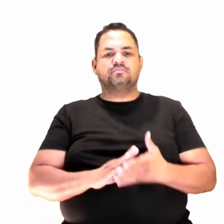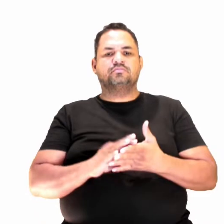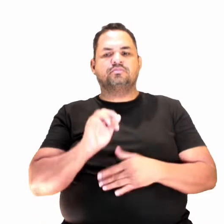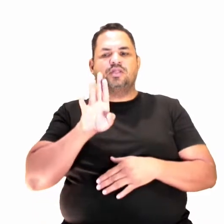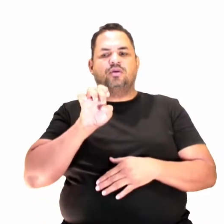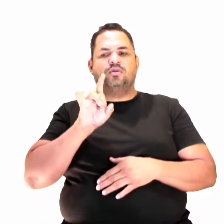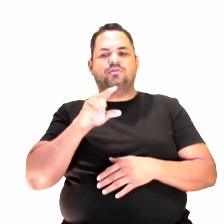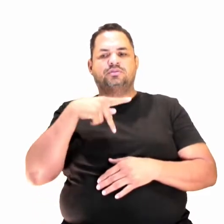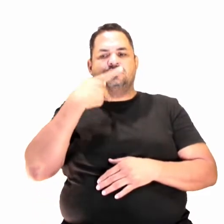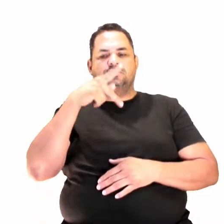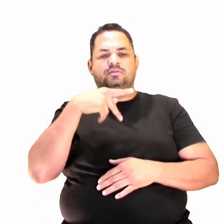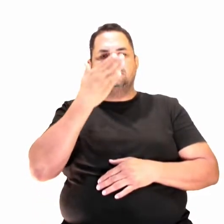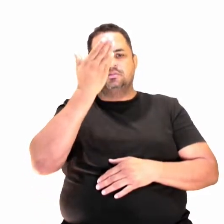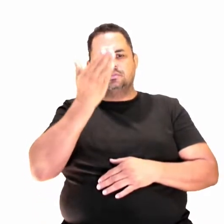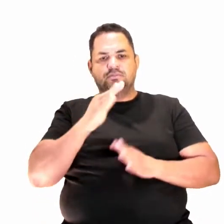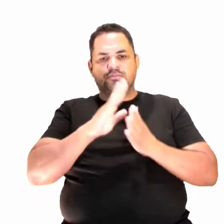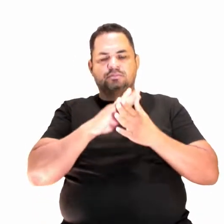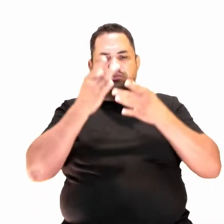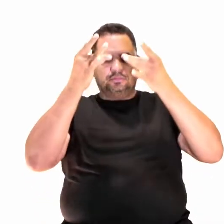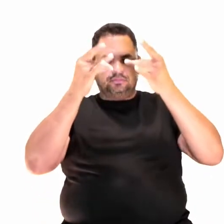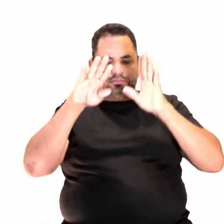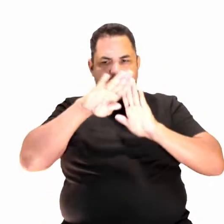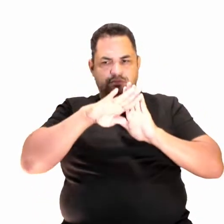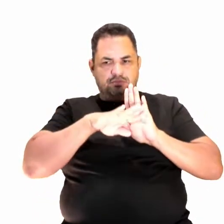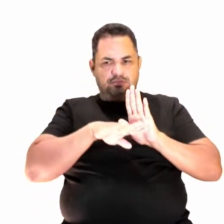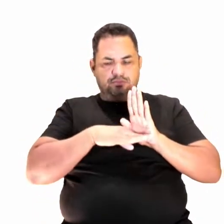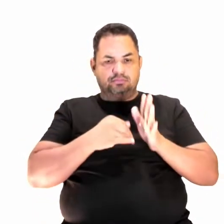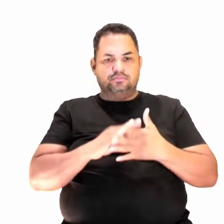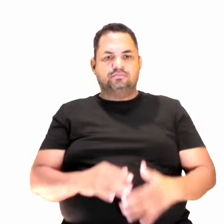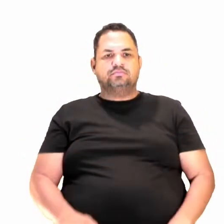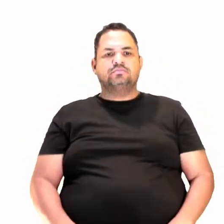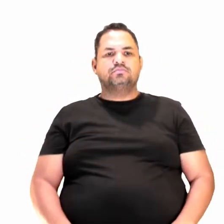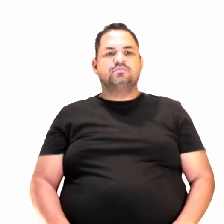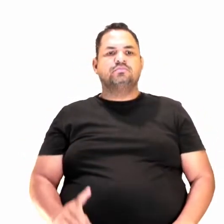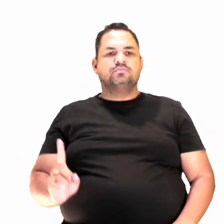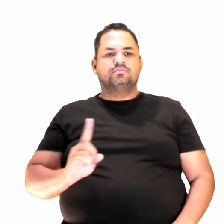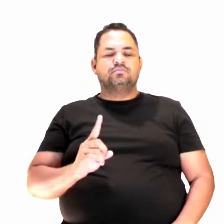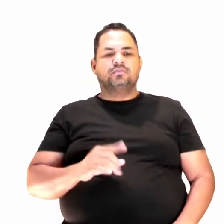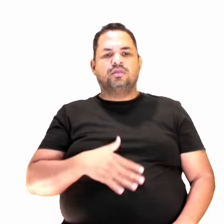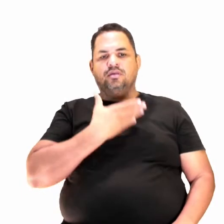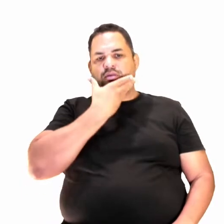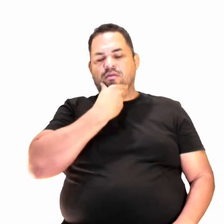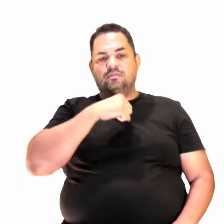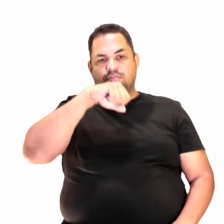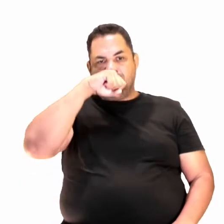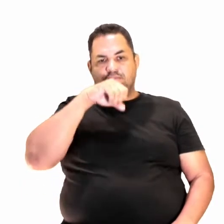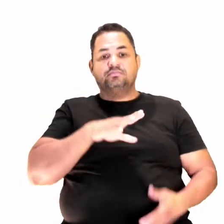cabelo dela é castanho escuro. And brown eyes, e olhos